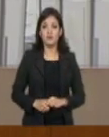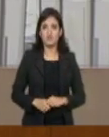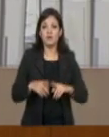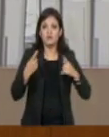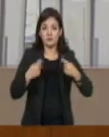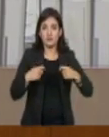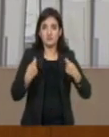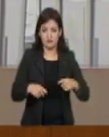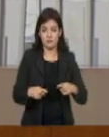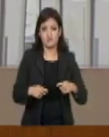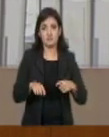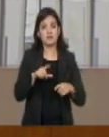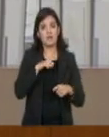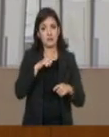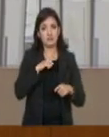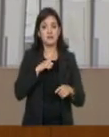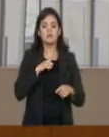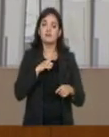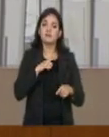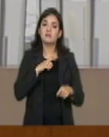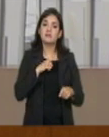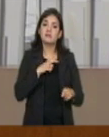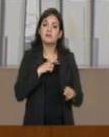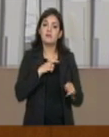elementos e dados.